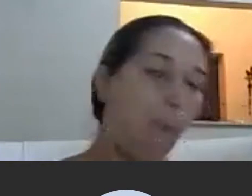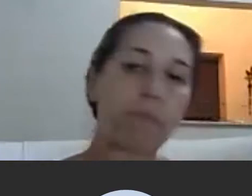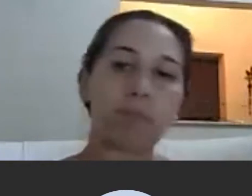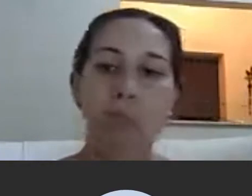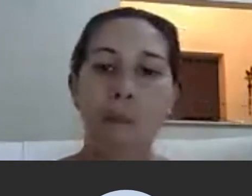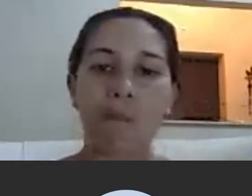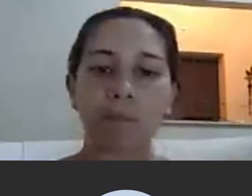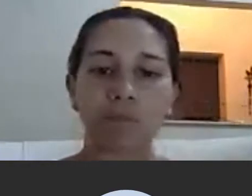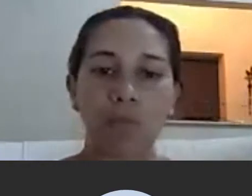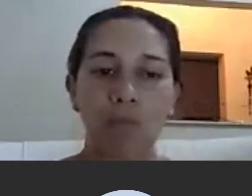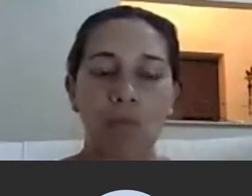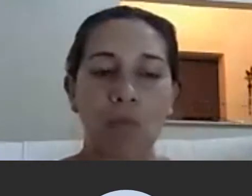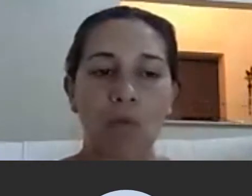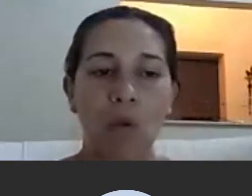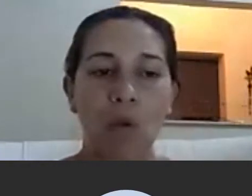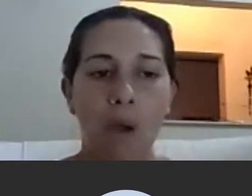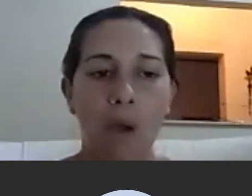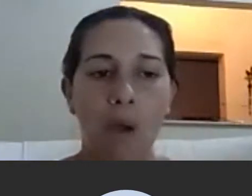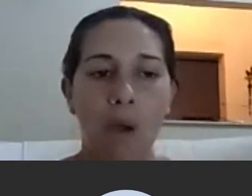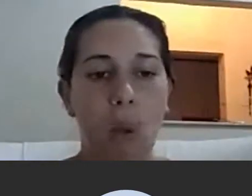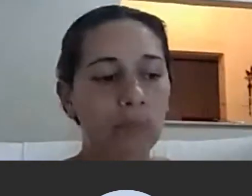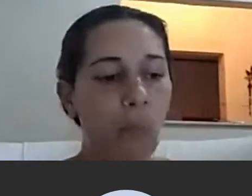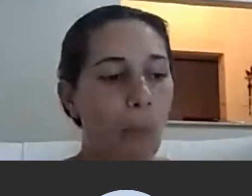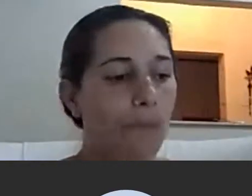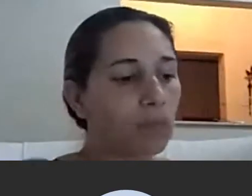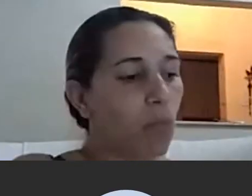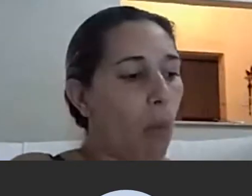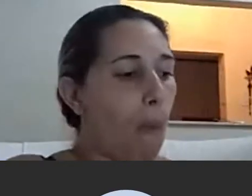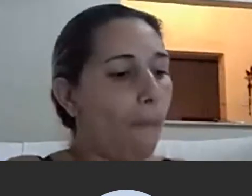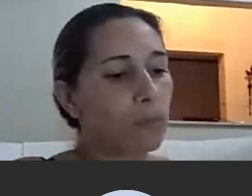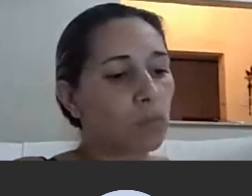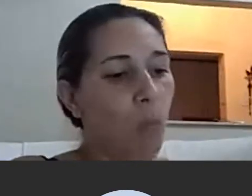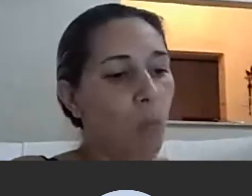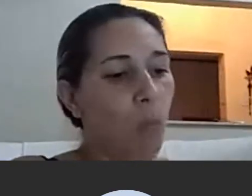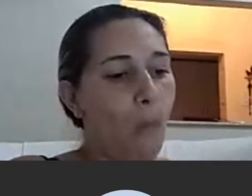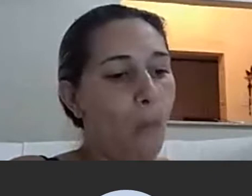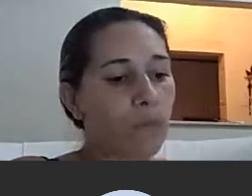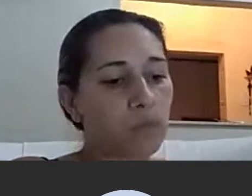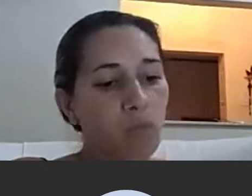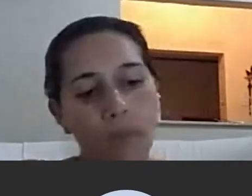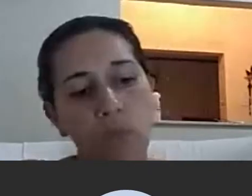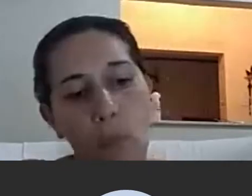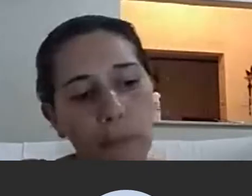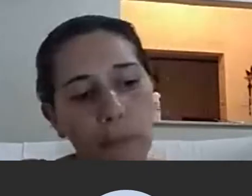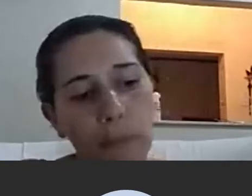a chave estrangeira vai ser criada automaticamente ou a gente tem que criar ela?